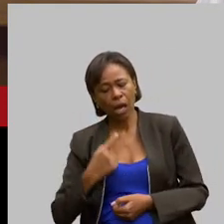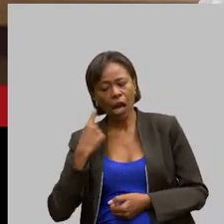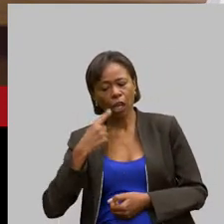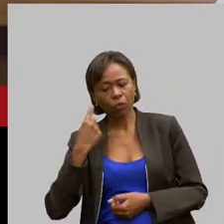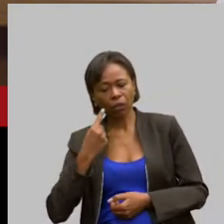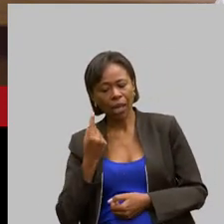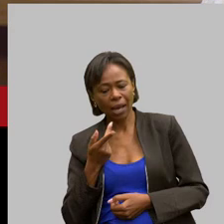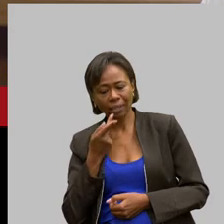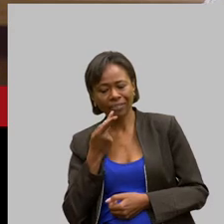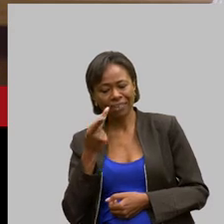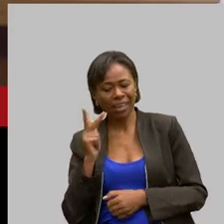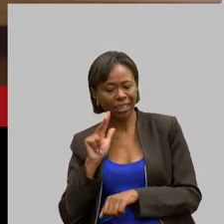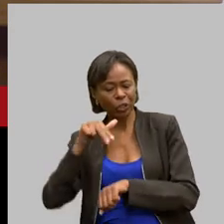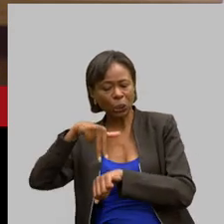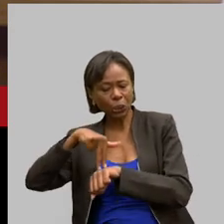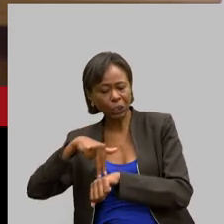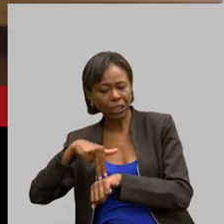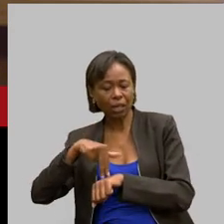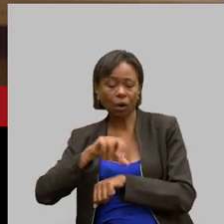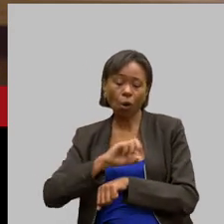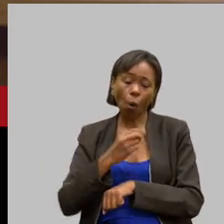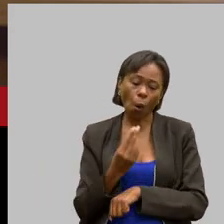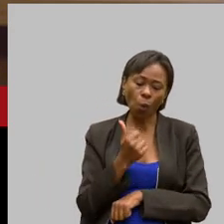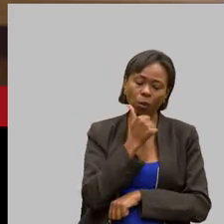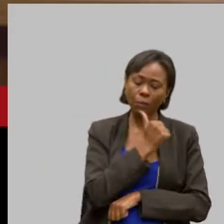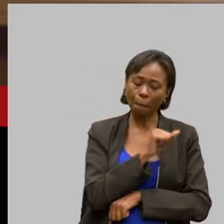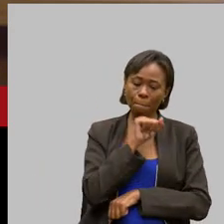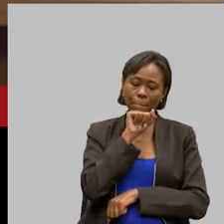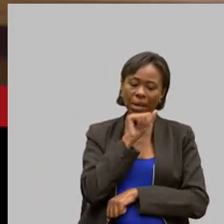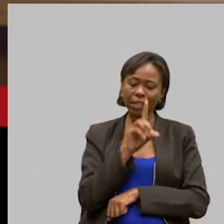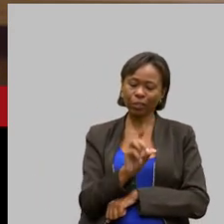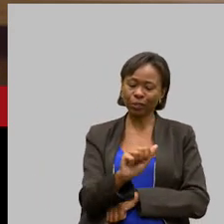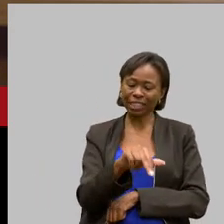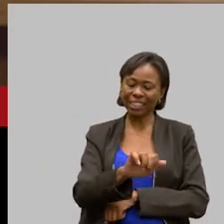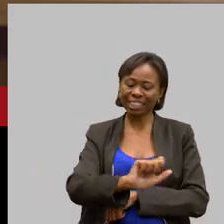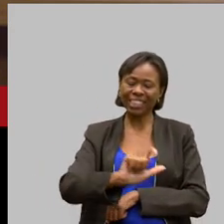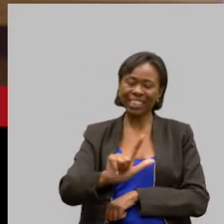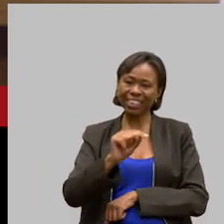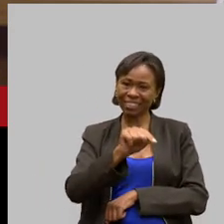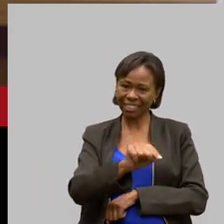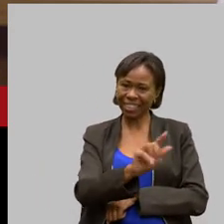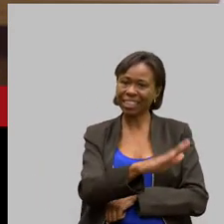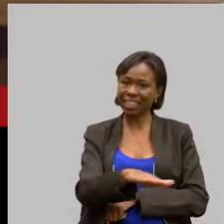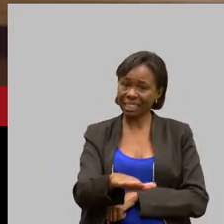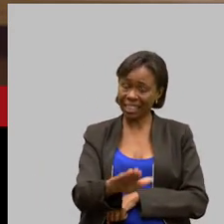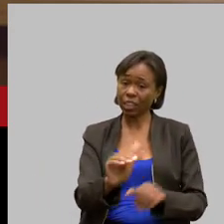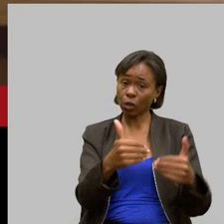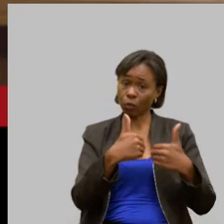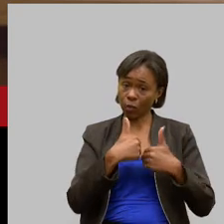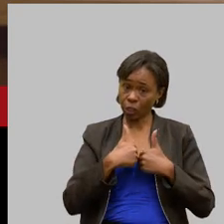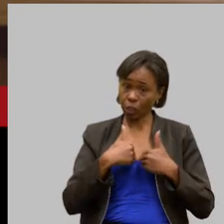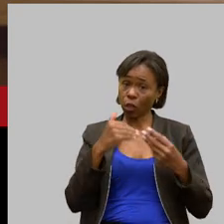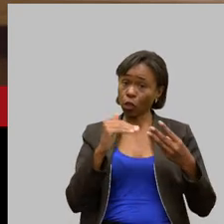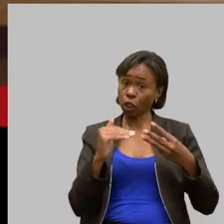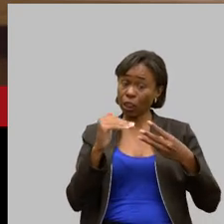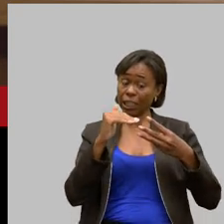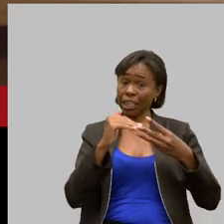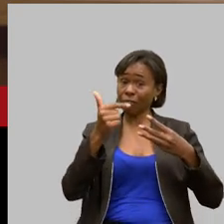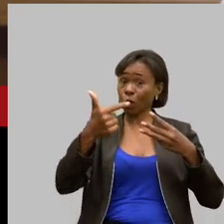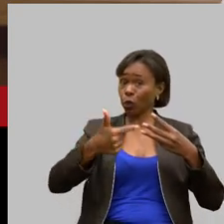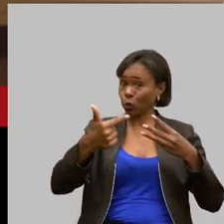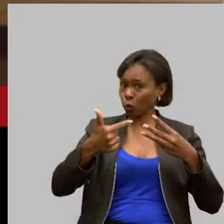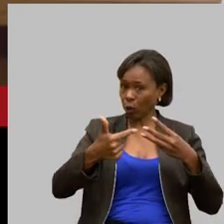área se falo como mãe do Daniel uma criança autista atualmente nível dois de suporte que ano passado era nível